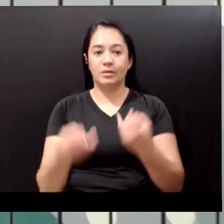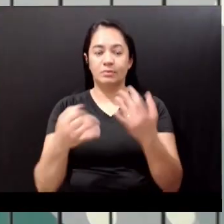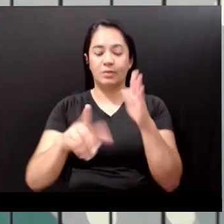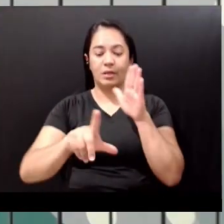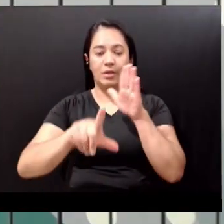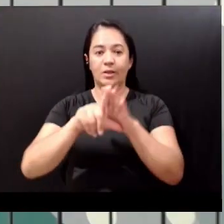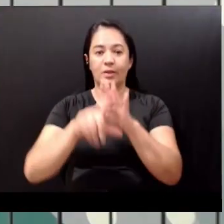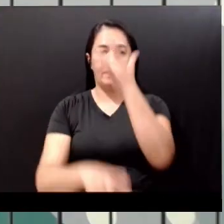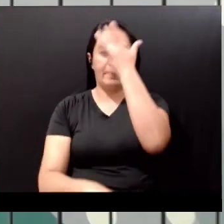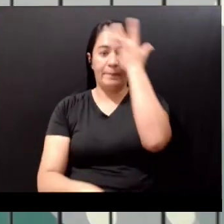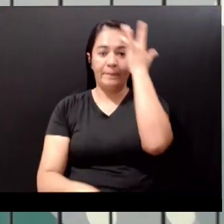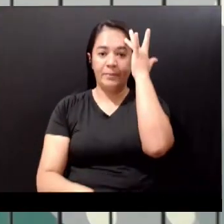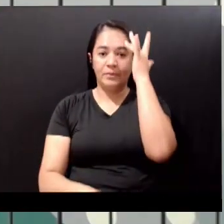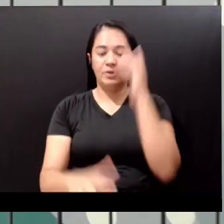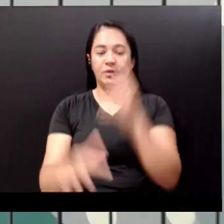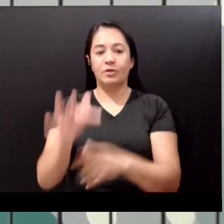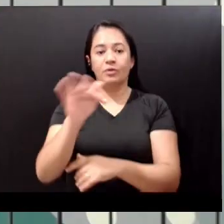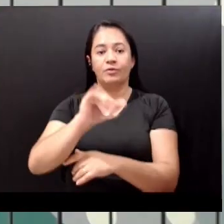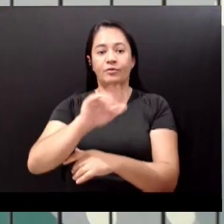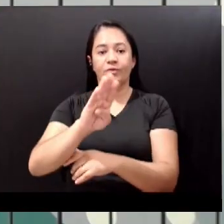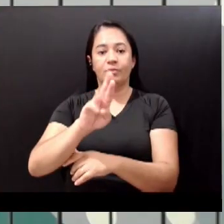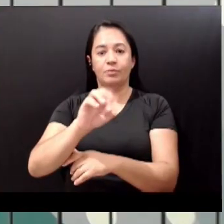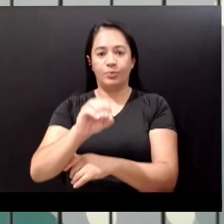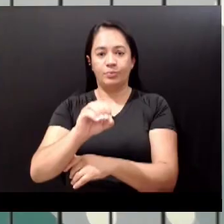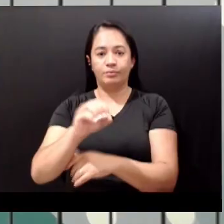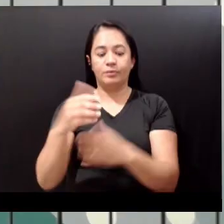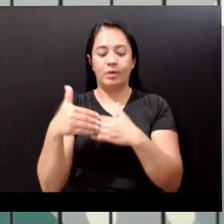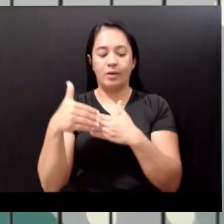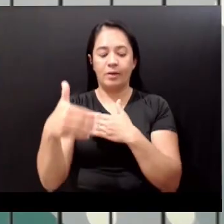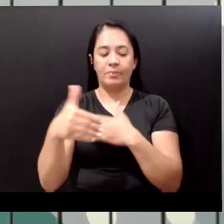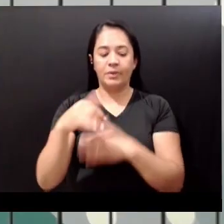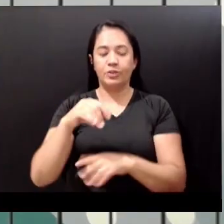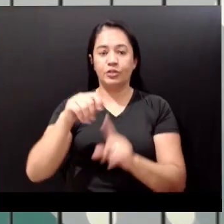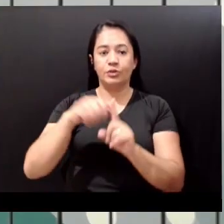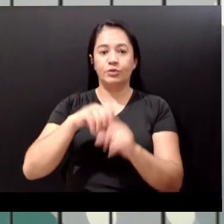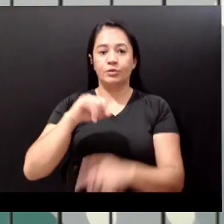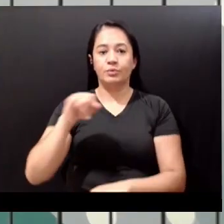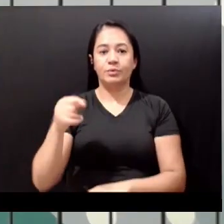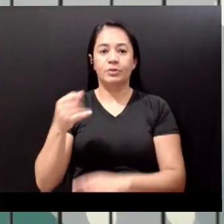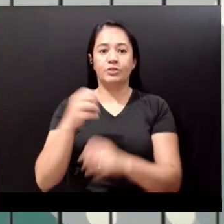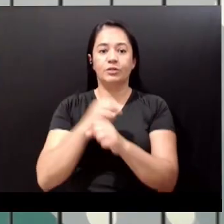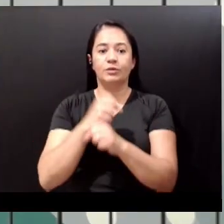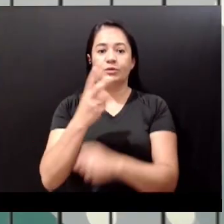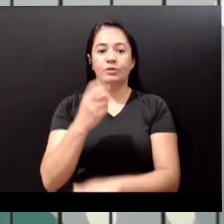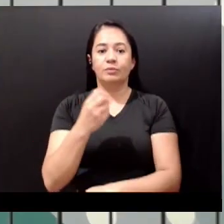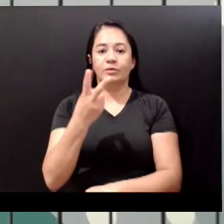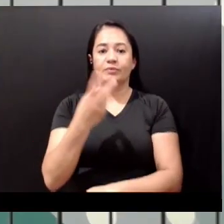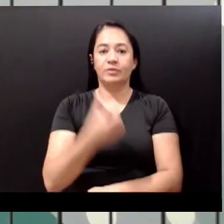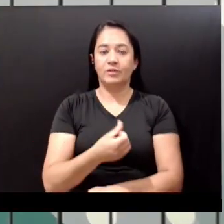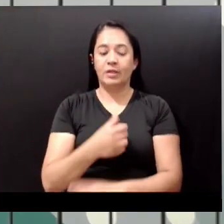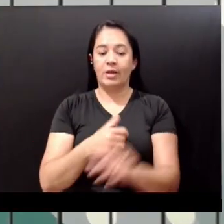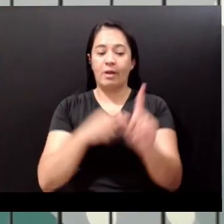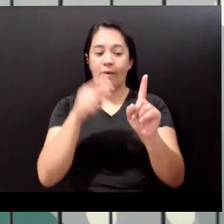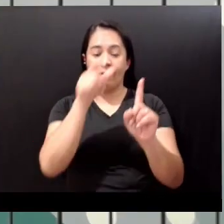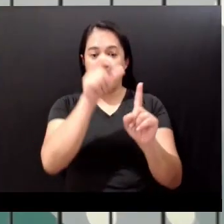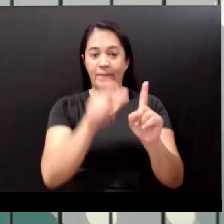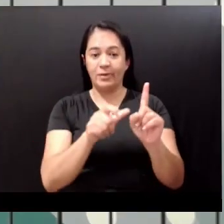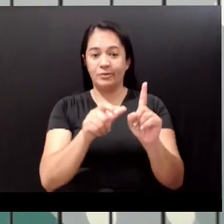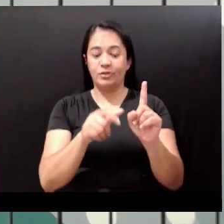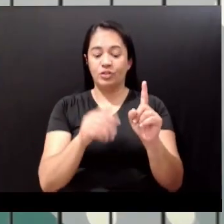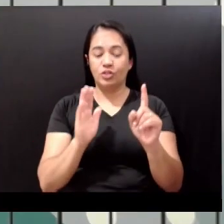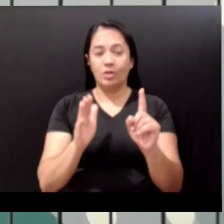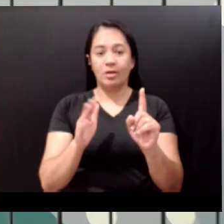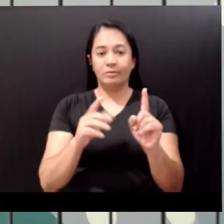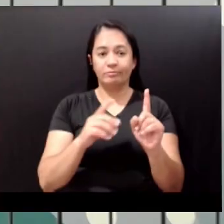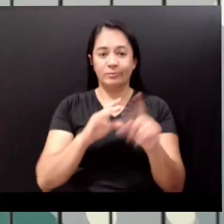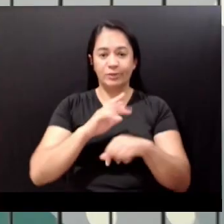lei para pessoas que têm fibromialgia. A partir de janeiro de 2026, quem tem fibromialgia